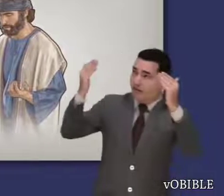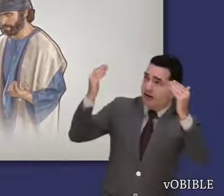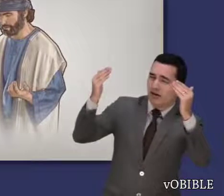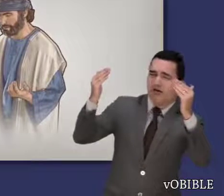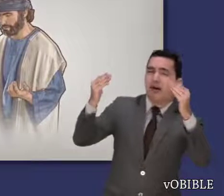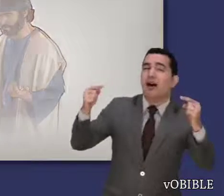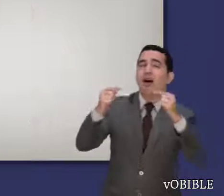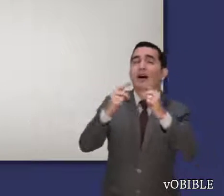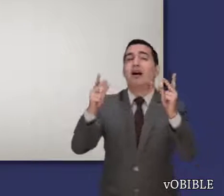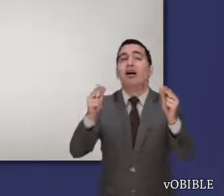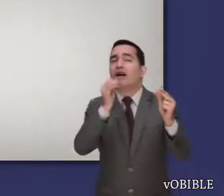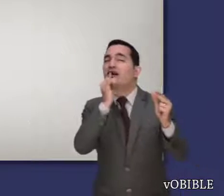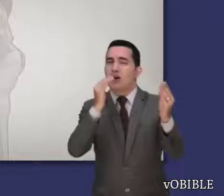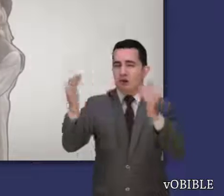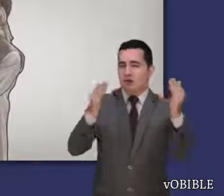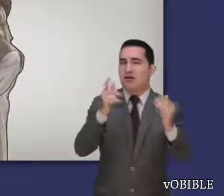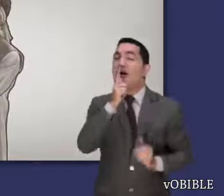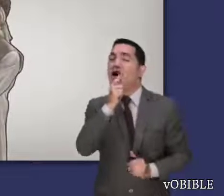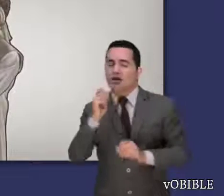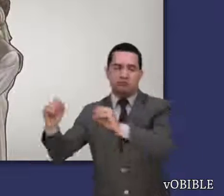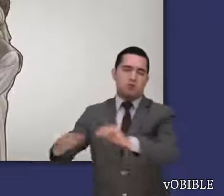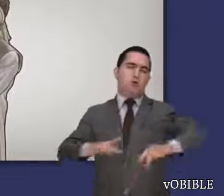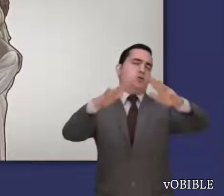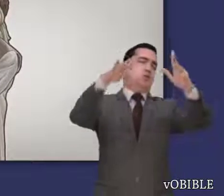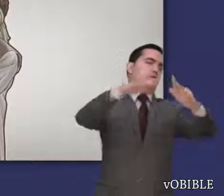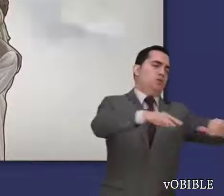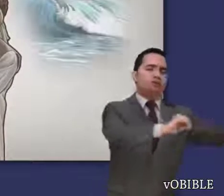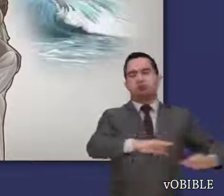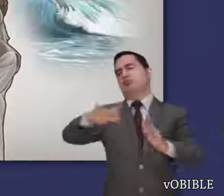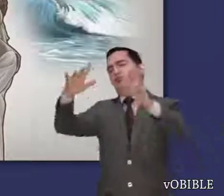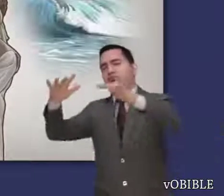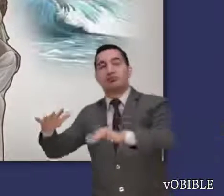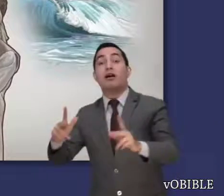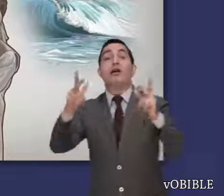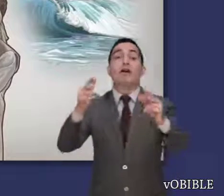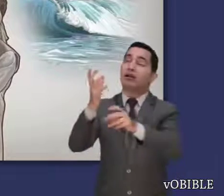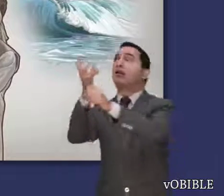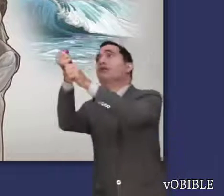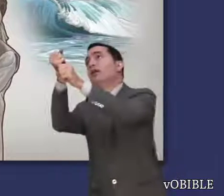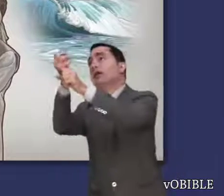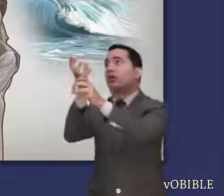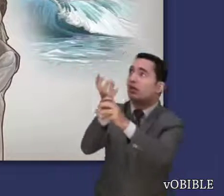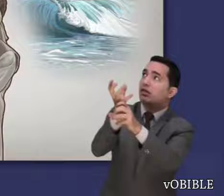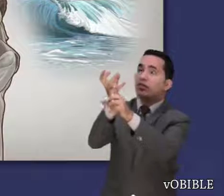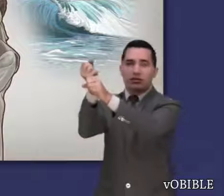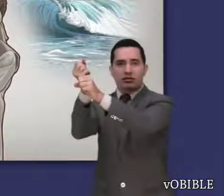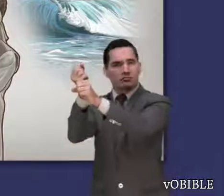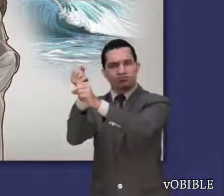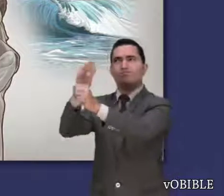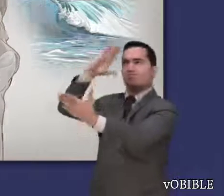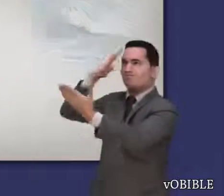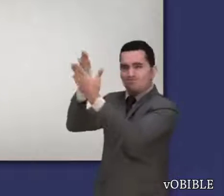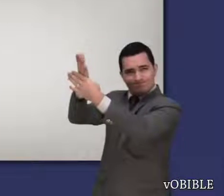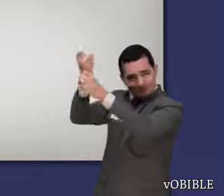isso com fé. Ele nos lembra também que quem duvida é semelhante a uma onda do mar, que o vento leva de um lado para